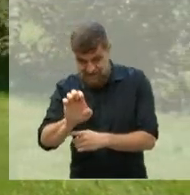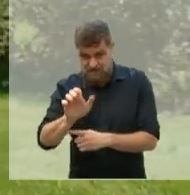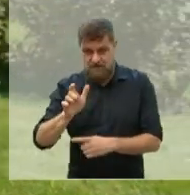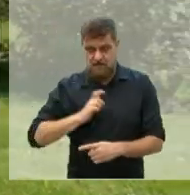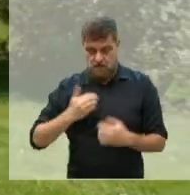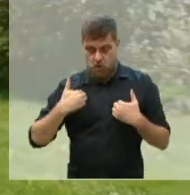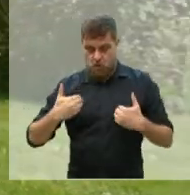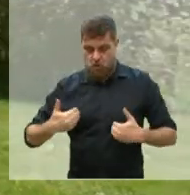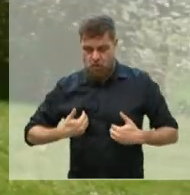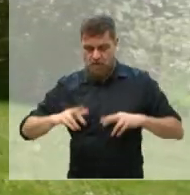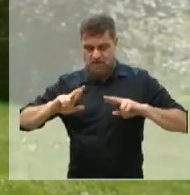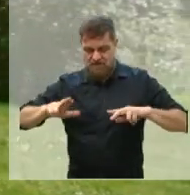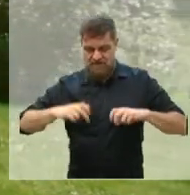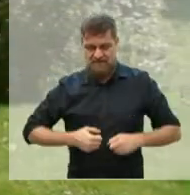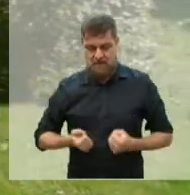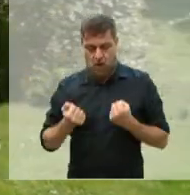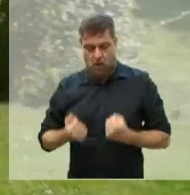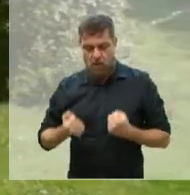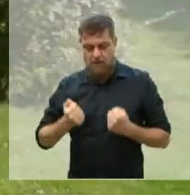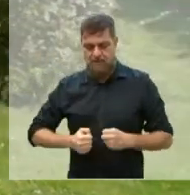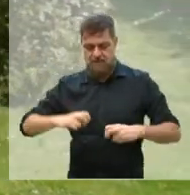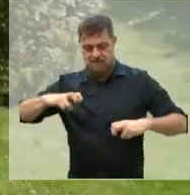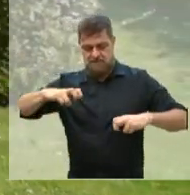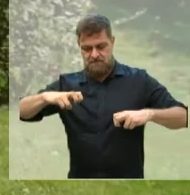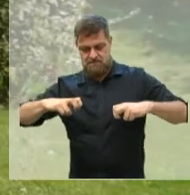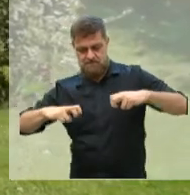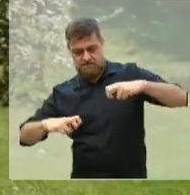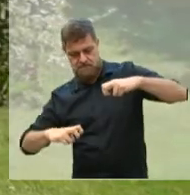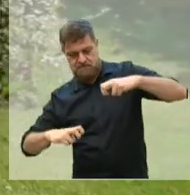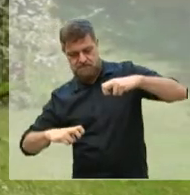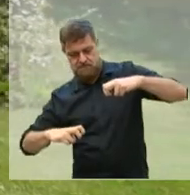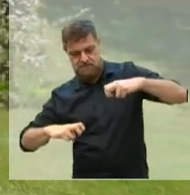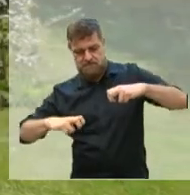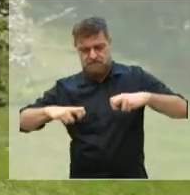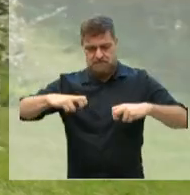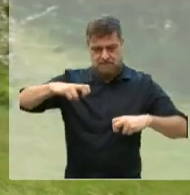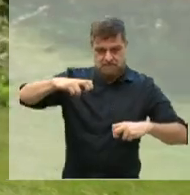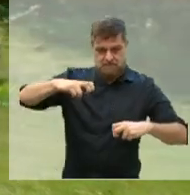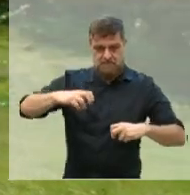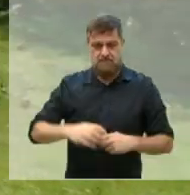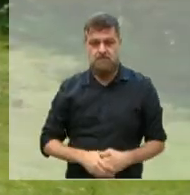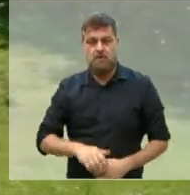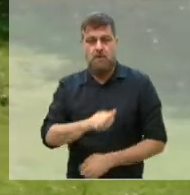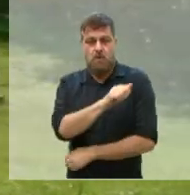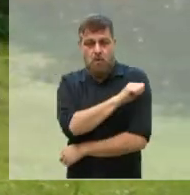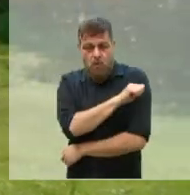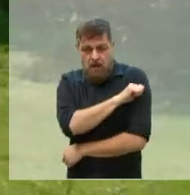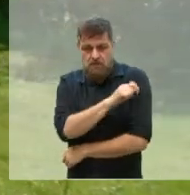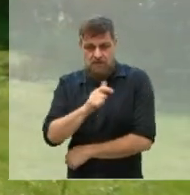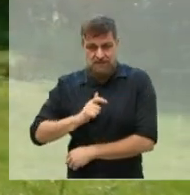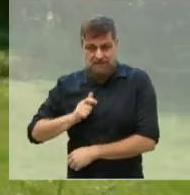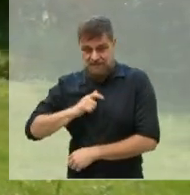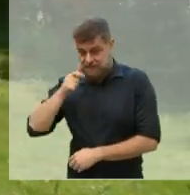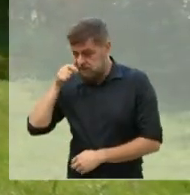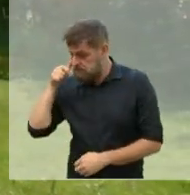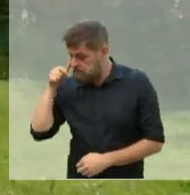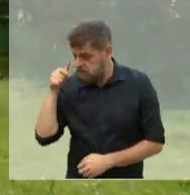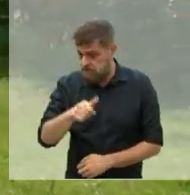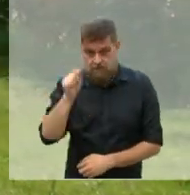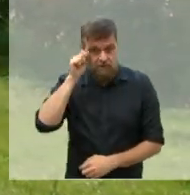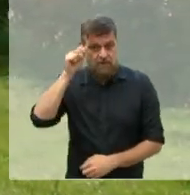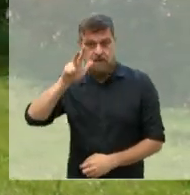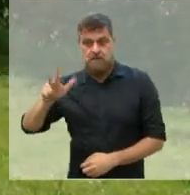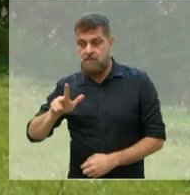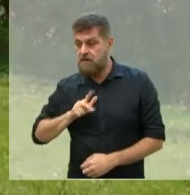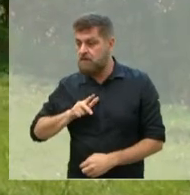diferente. E o peso do corpo influencia como é que aquela gangorra funciona. Agora, o aluno tem que ficar até atento ao que